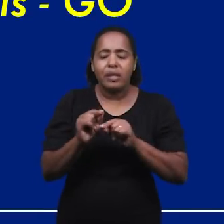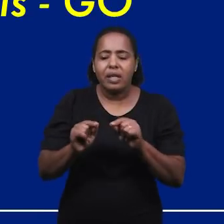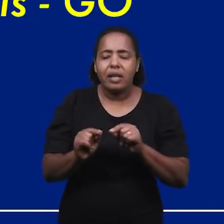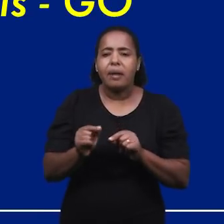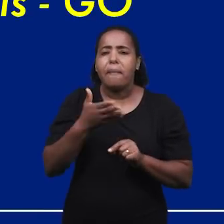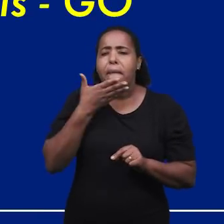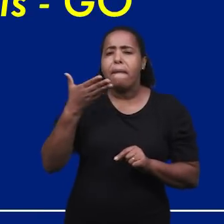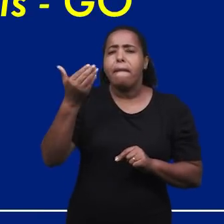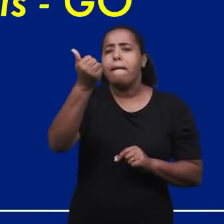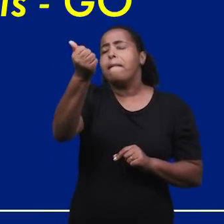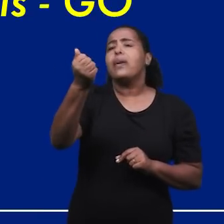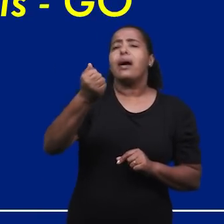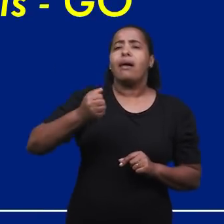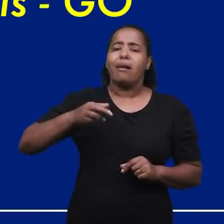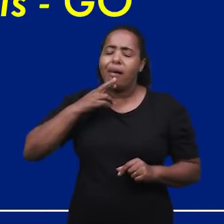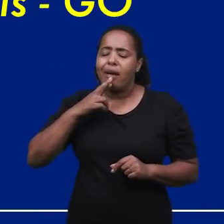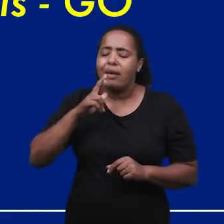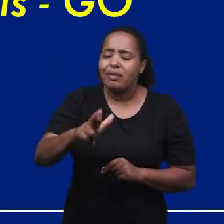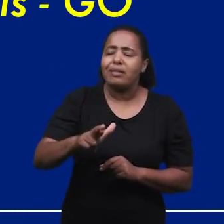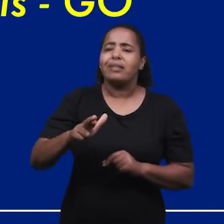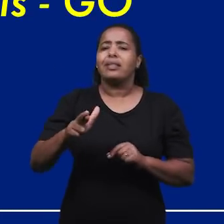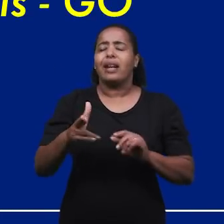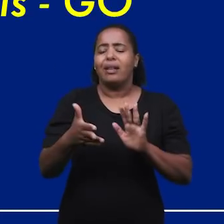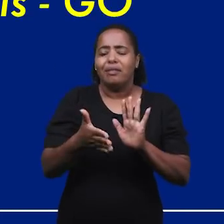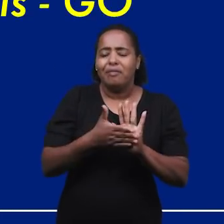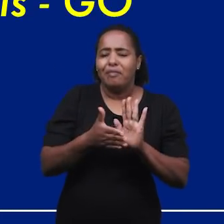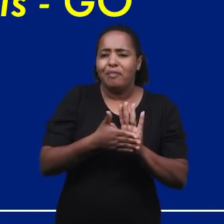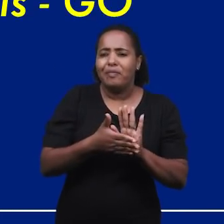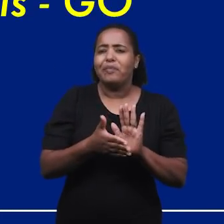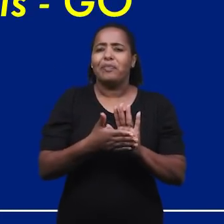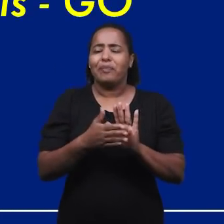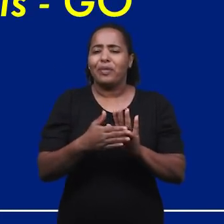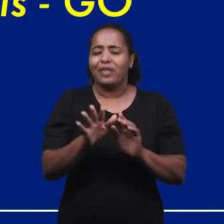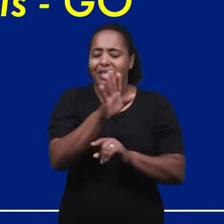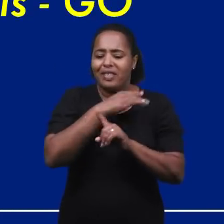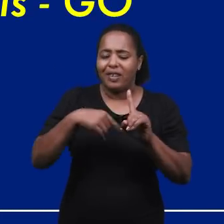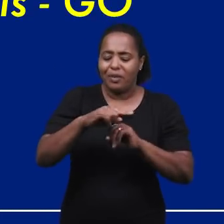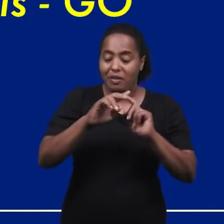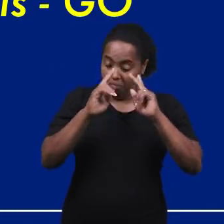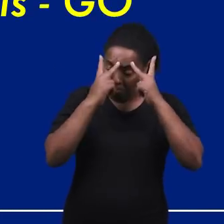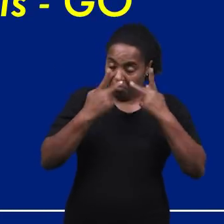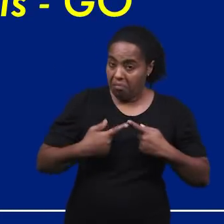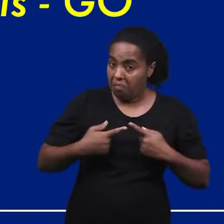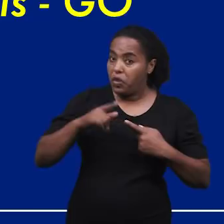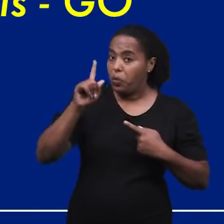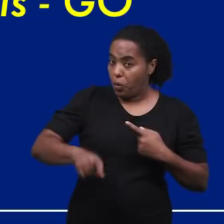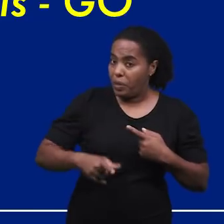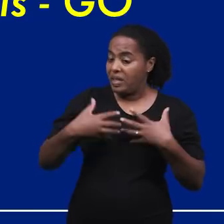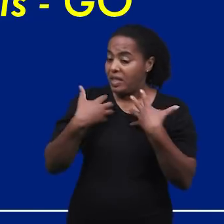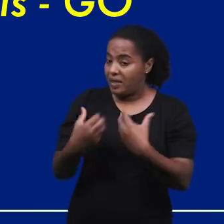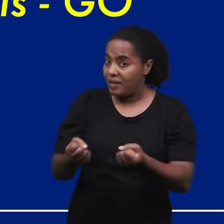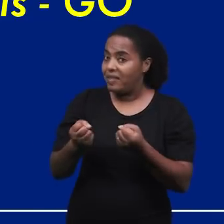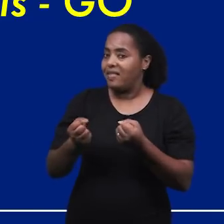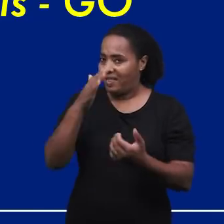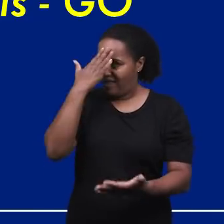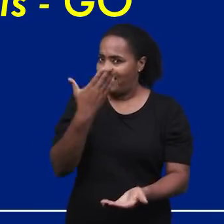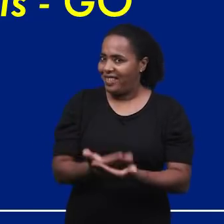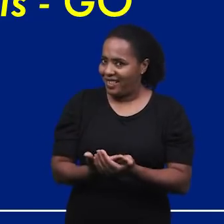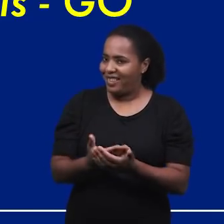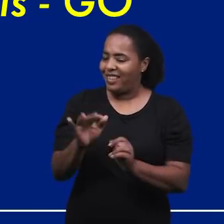o maior beneficiário de todo o projeto da cruz é o homem. Quando ele aceita e crê no sacrifício do Senhor